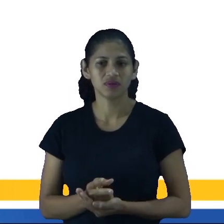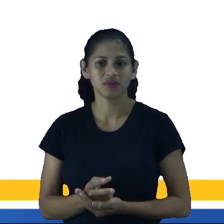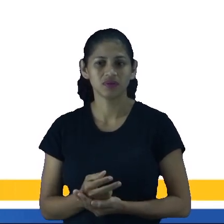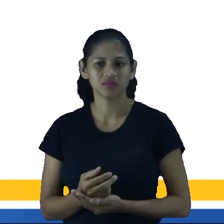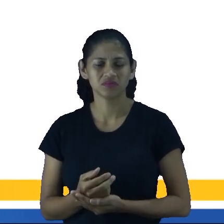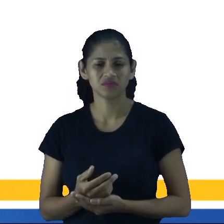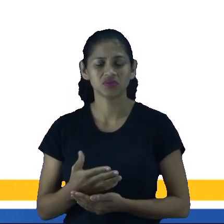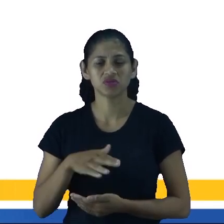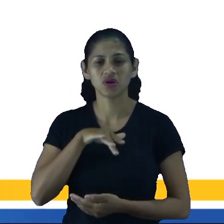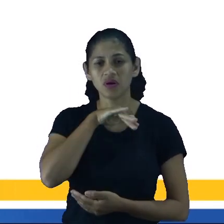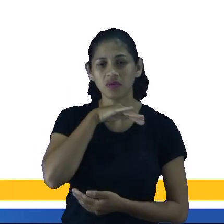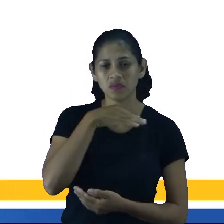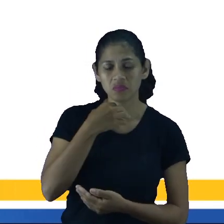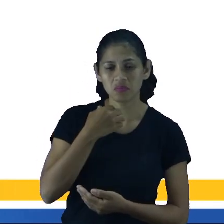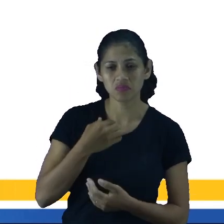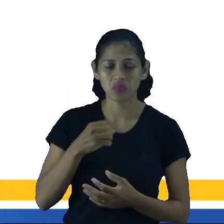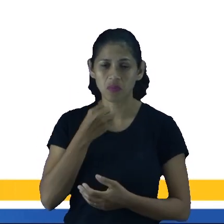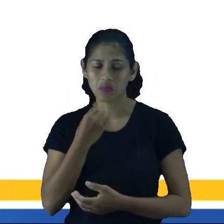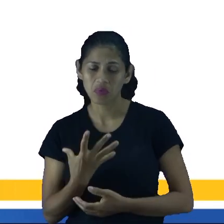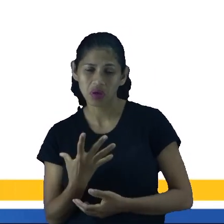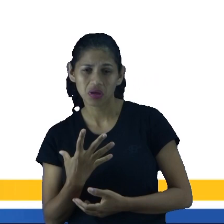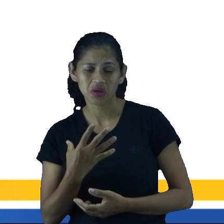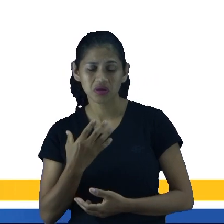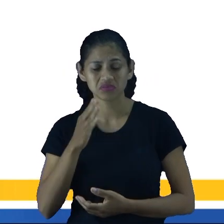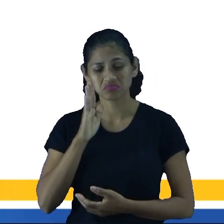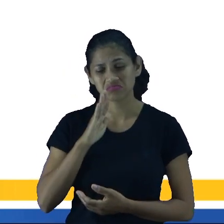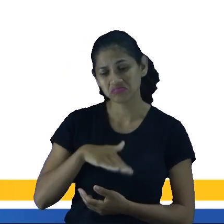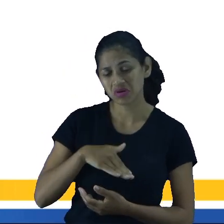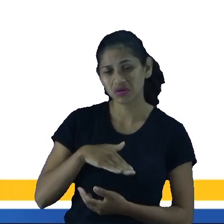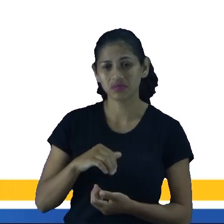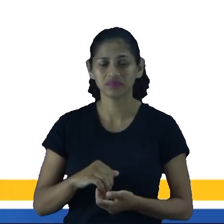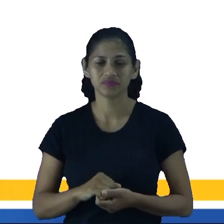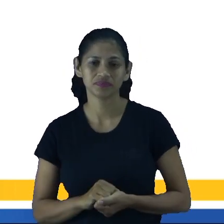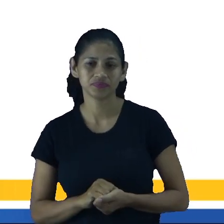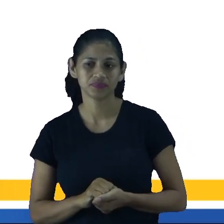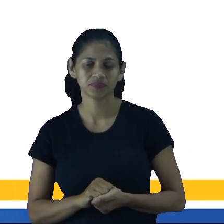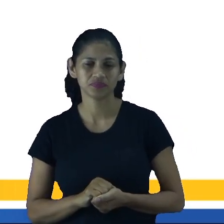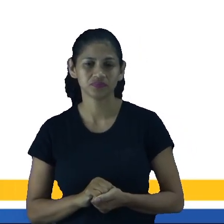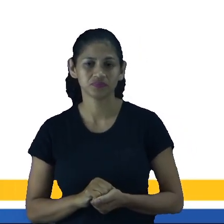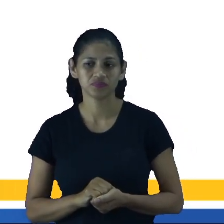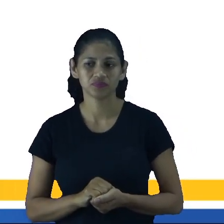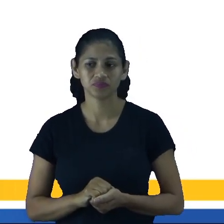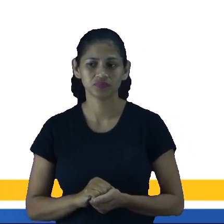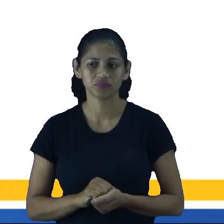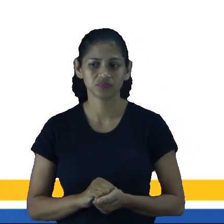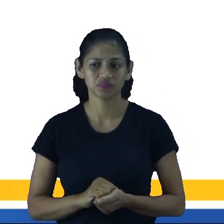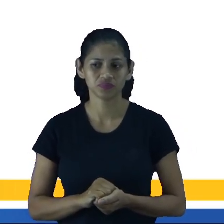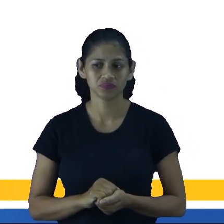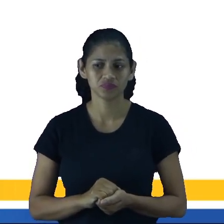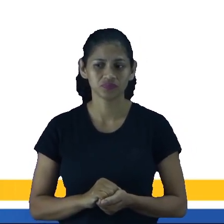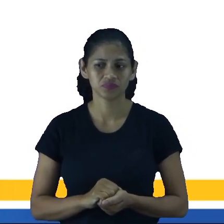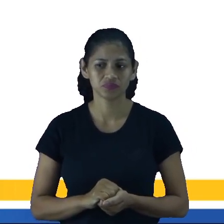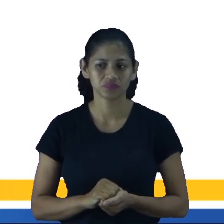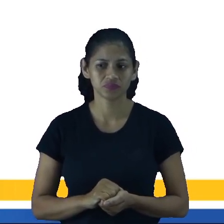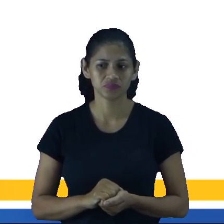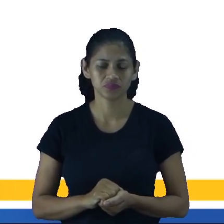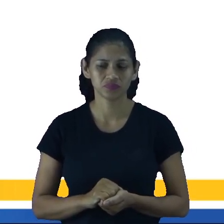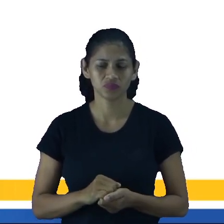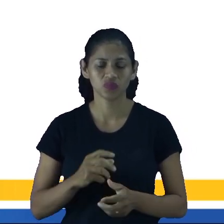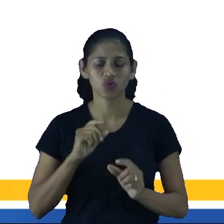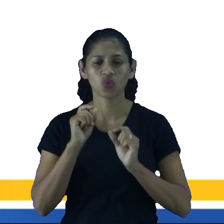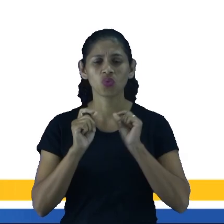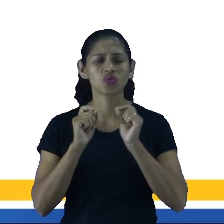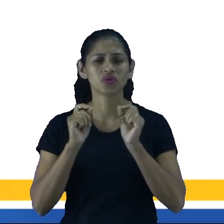você está mal, tá? Eles possível de, esse possível de está errado, né? Porque o que